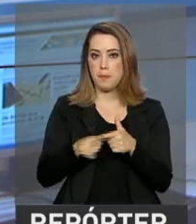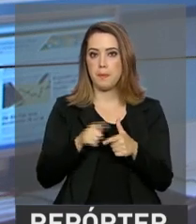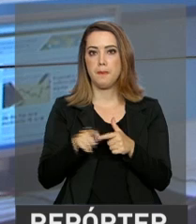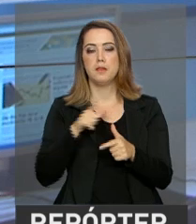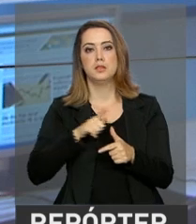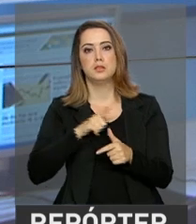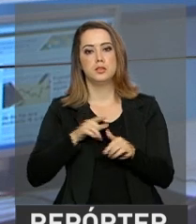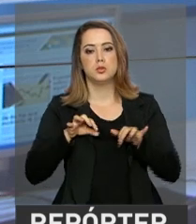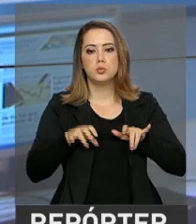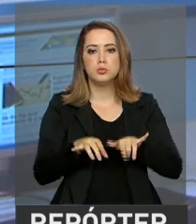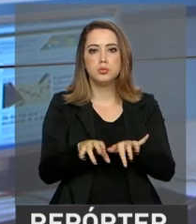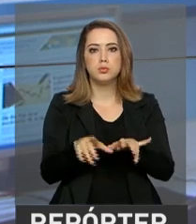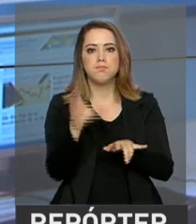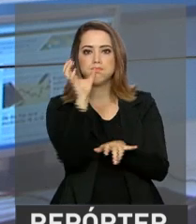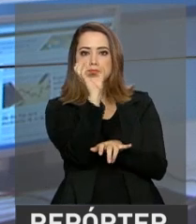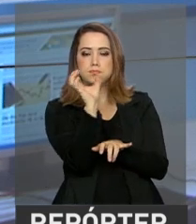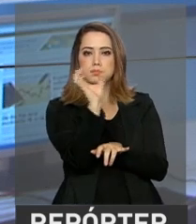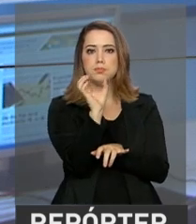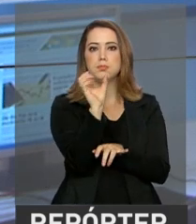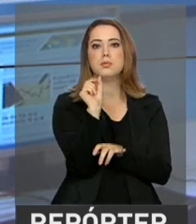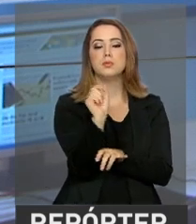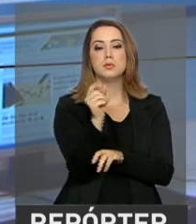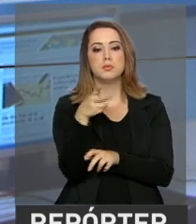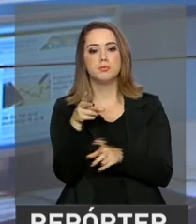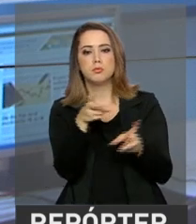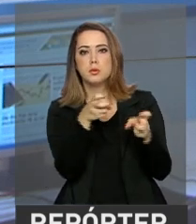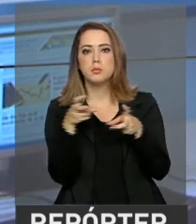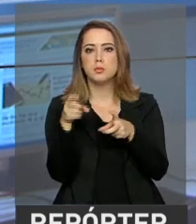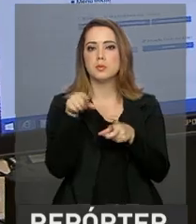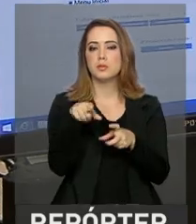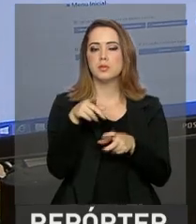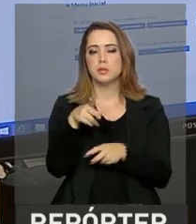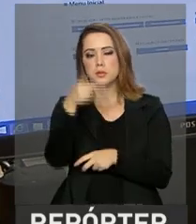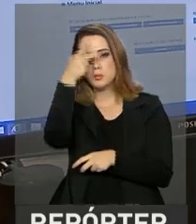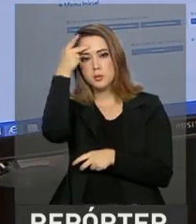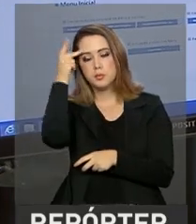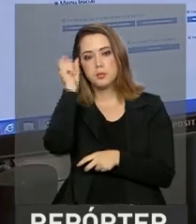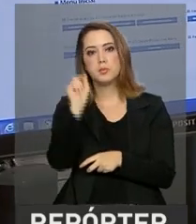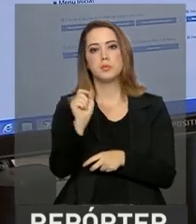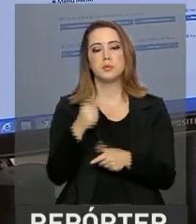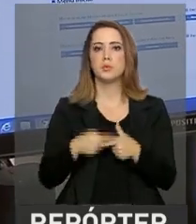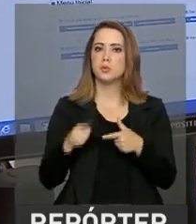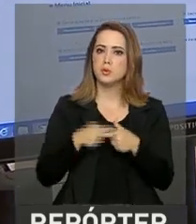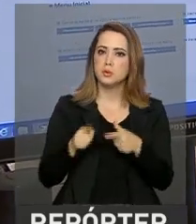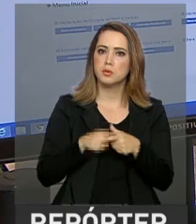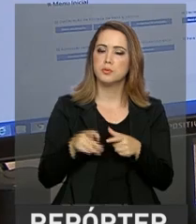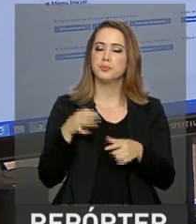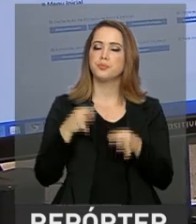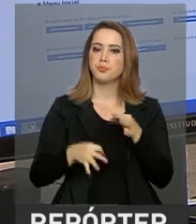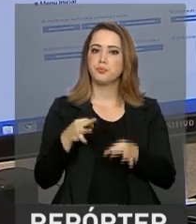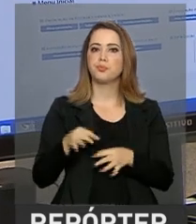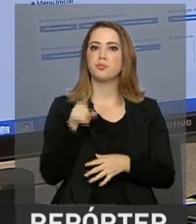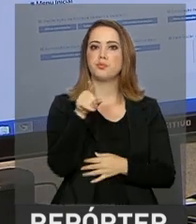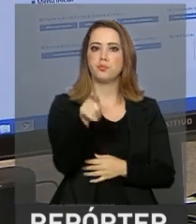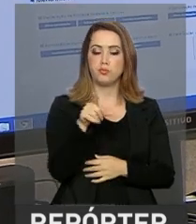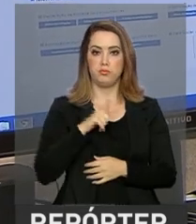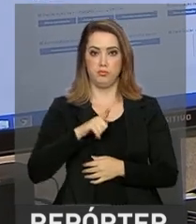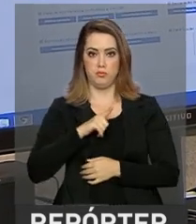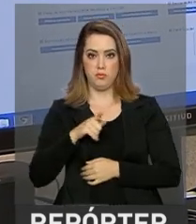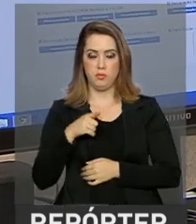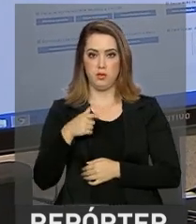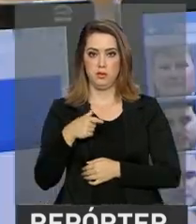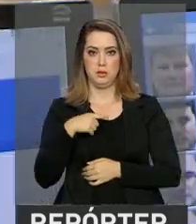um computador que identifica suspeitos de crimes. Agilizar a identificação de pessoas suspeitas de